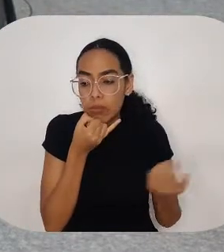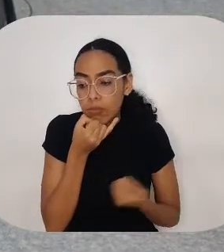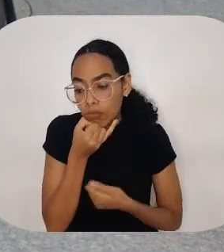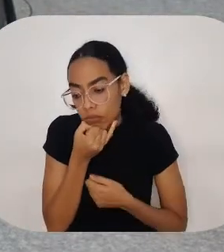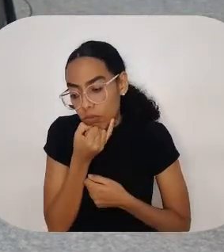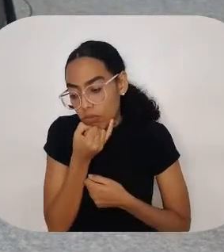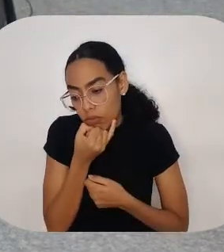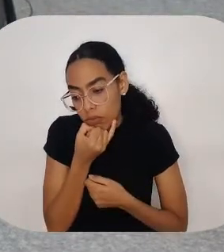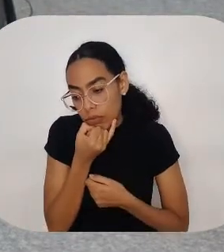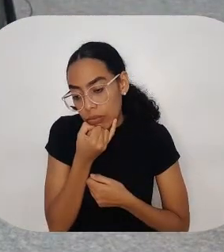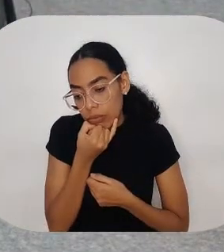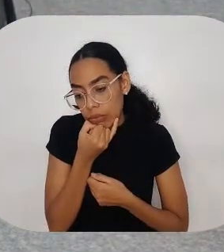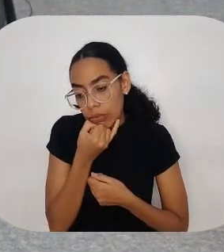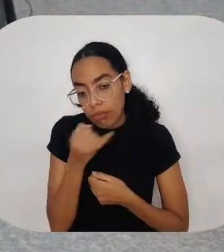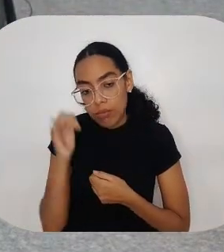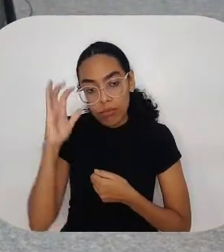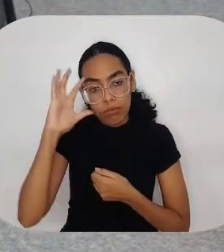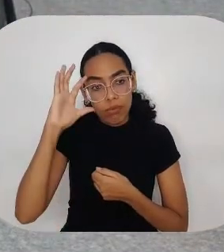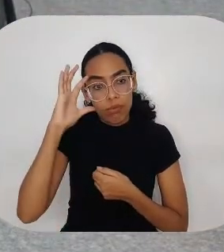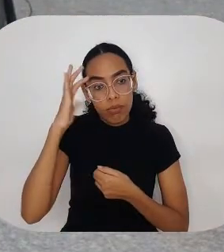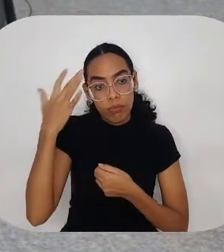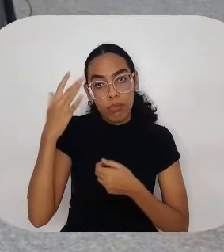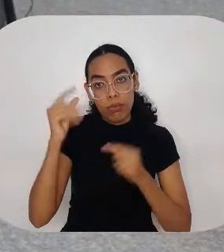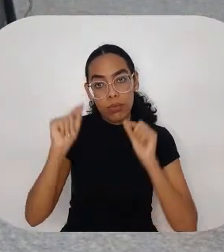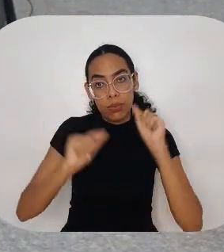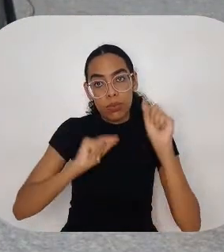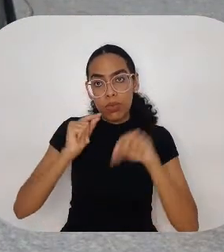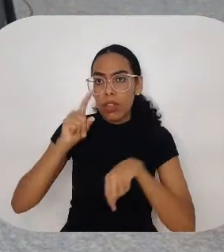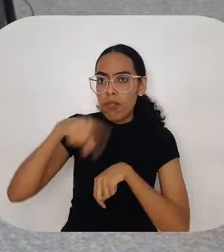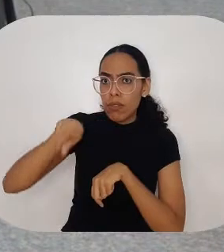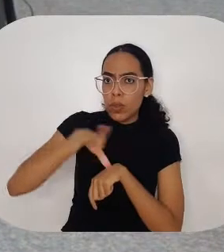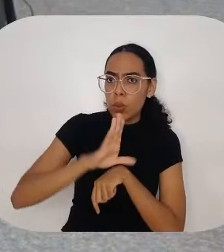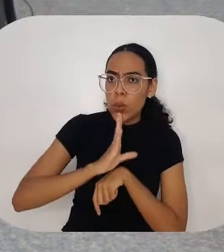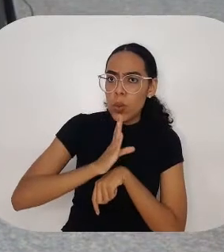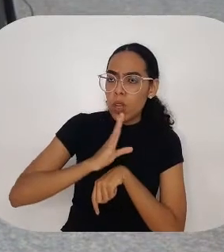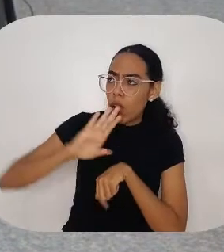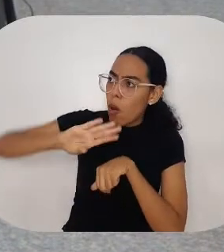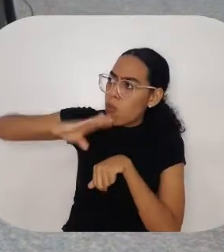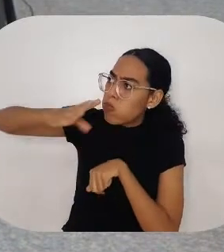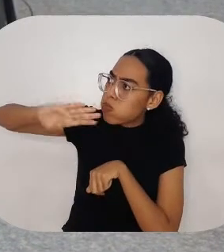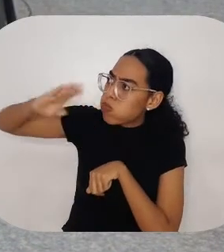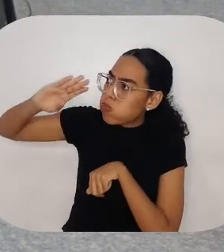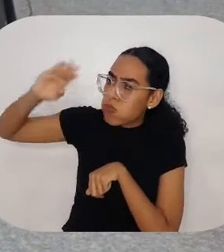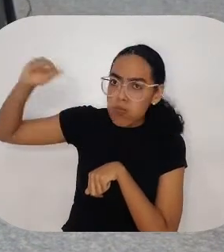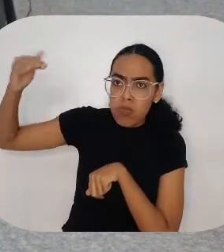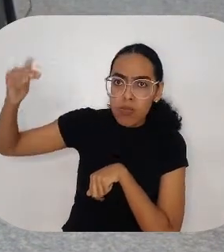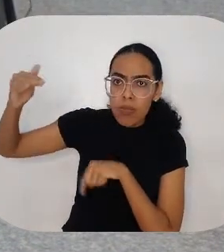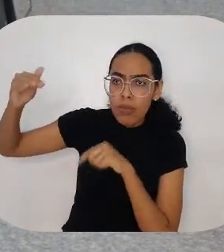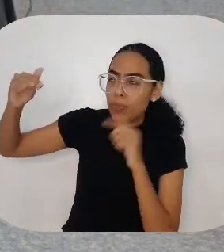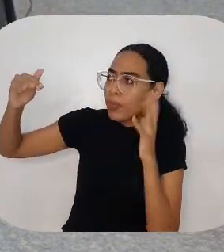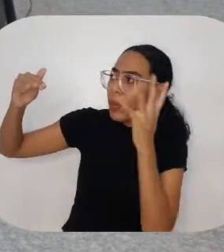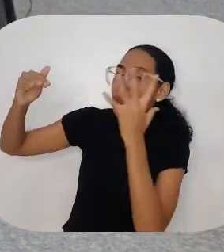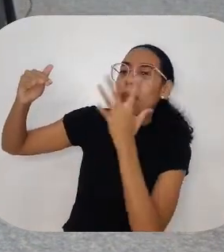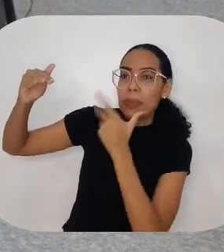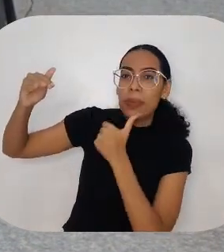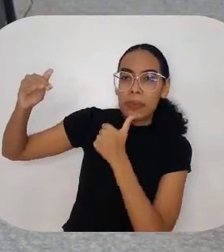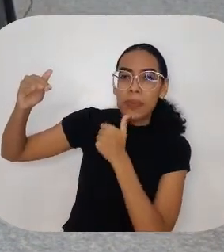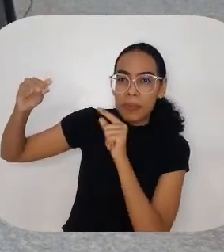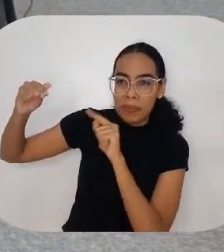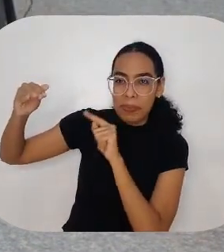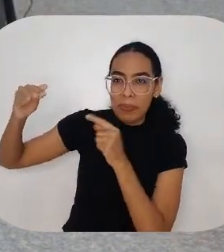tão triste, que resolveu subir a serra. Você já viu uma serra do sertão? Já. Oh, coisa bonita, é a serra do